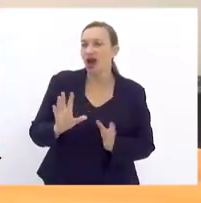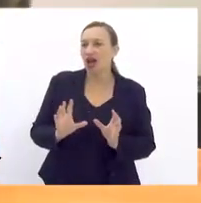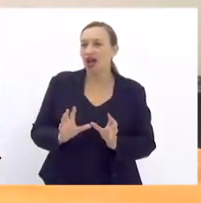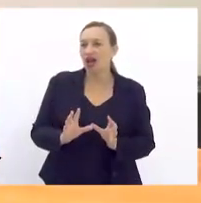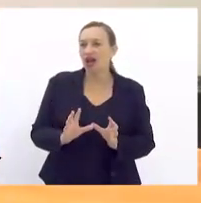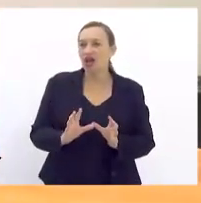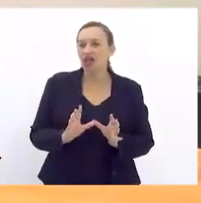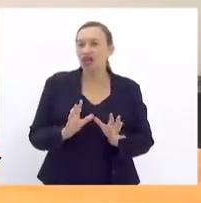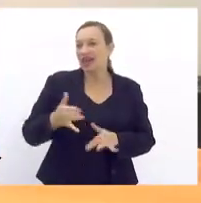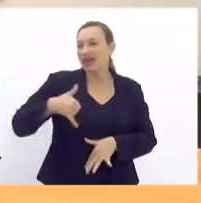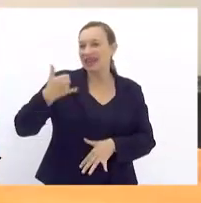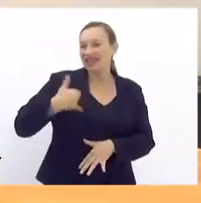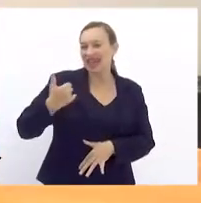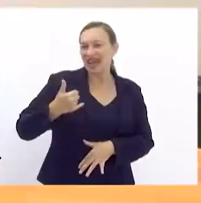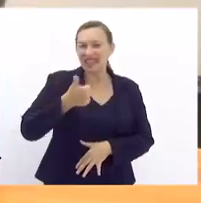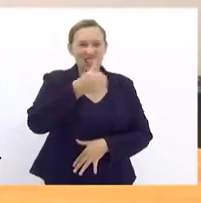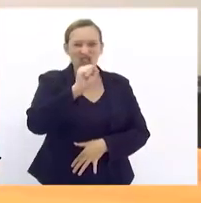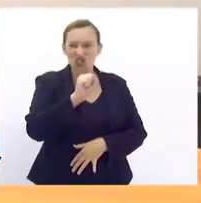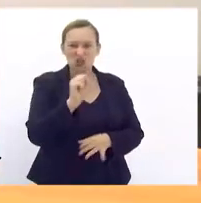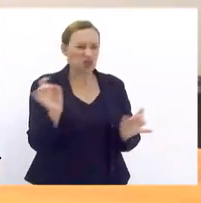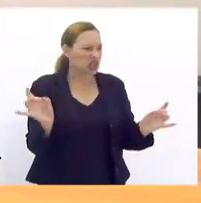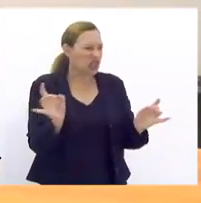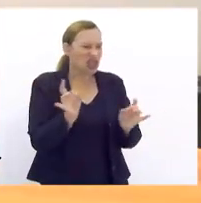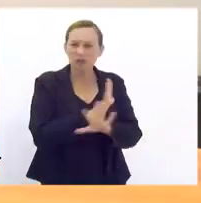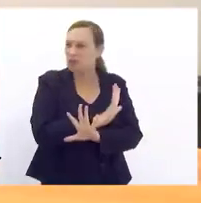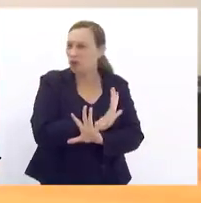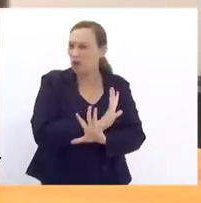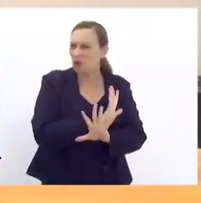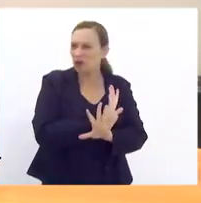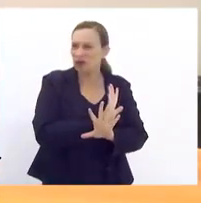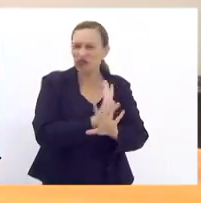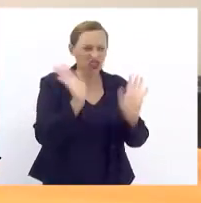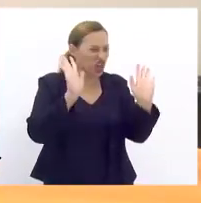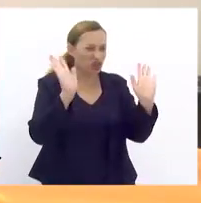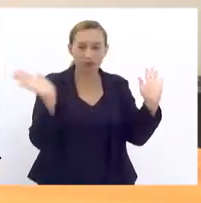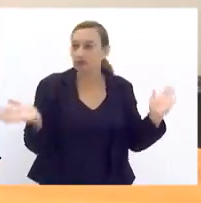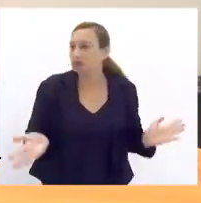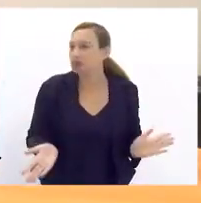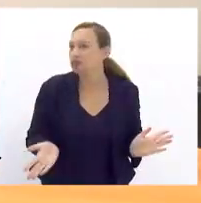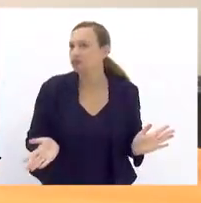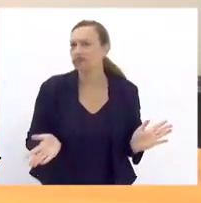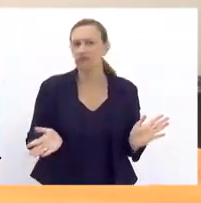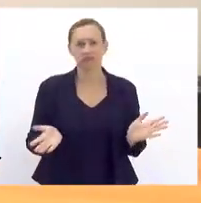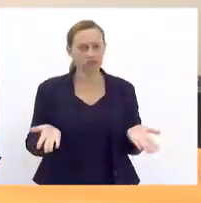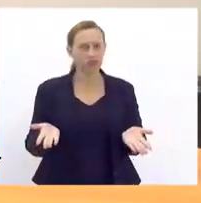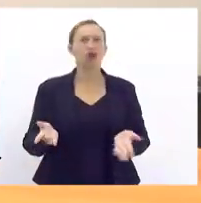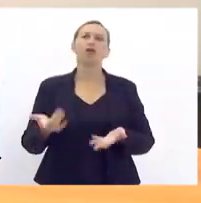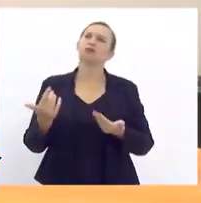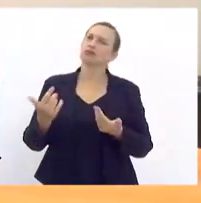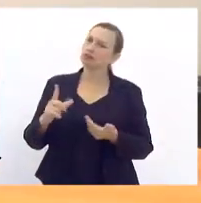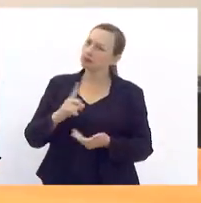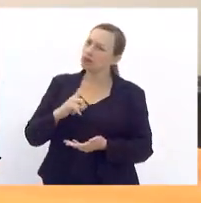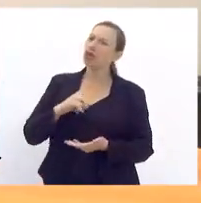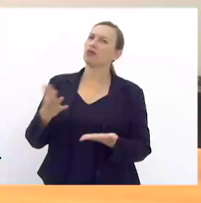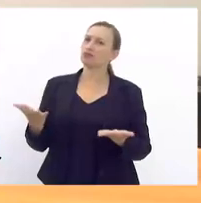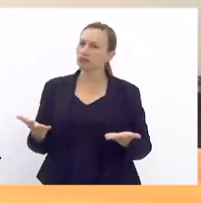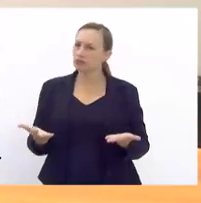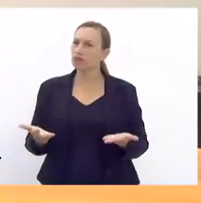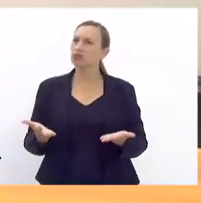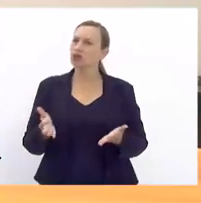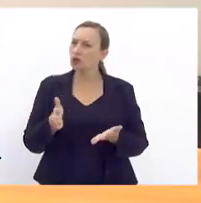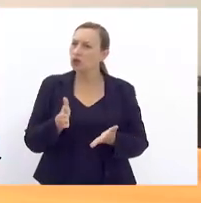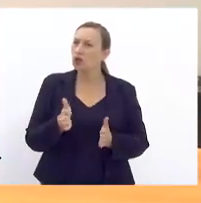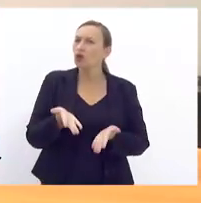Completou 18 anos porta fora porta fora temos que ter talvez